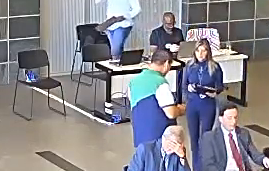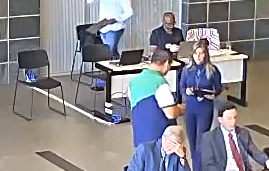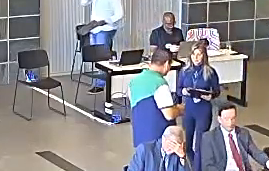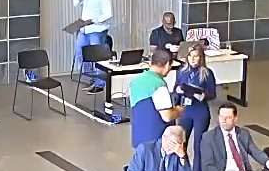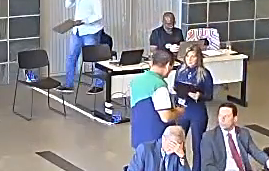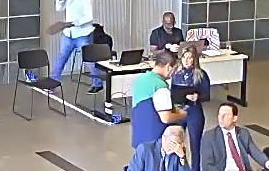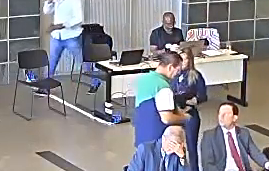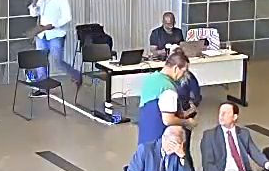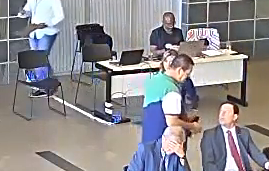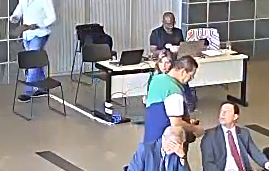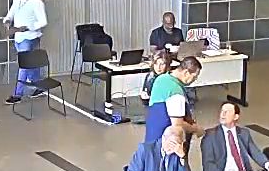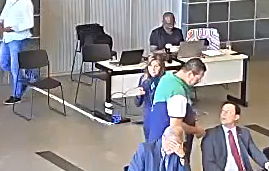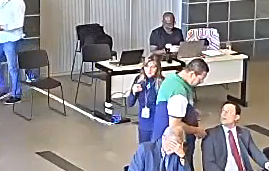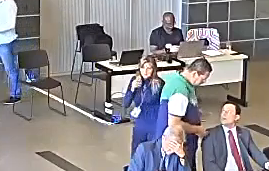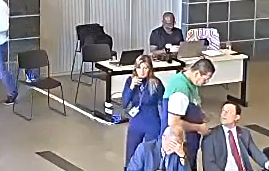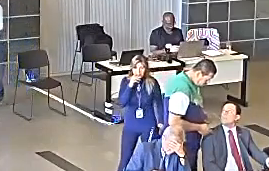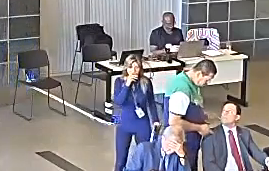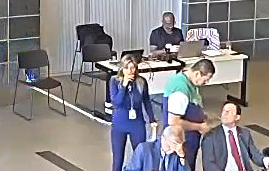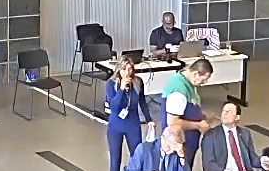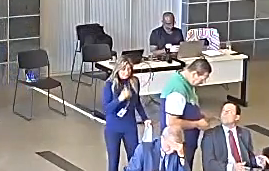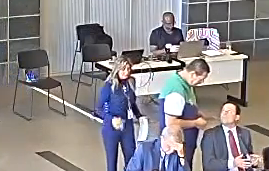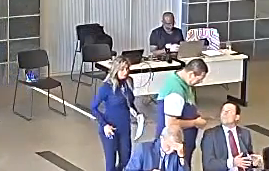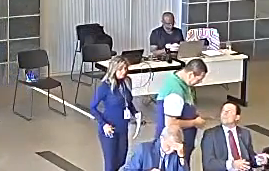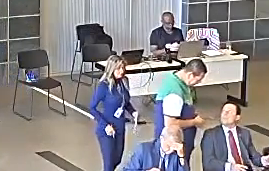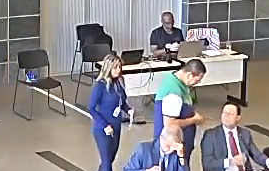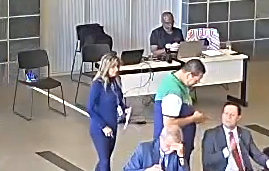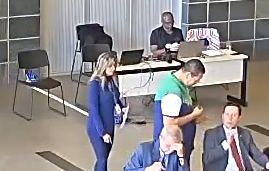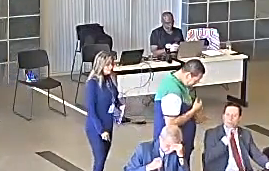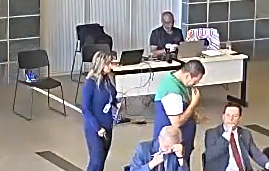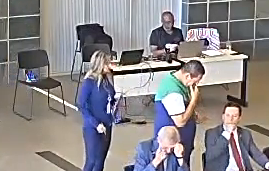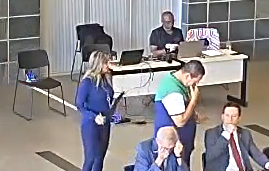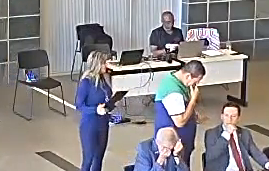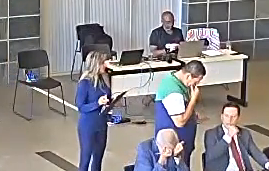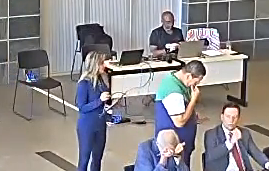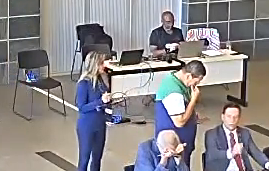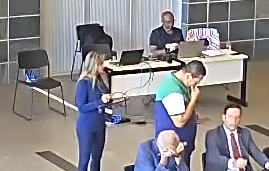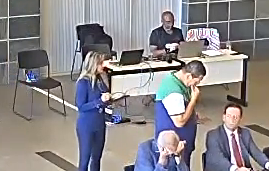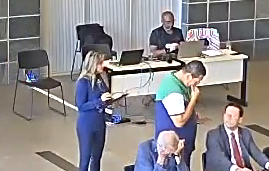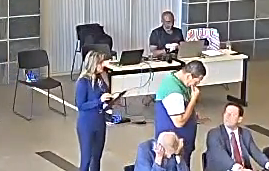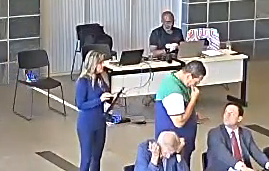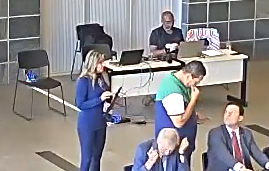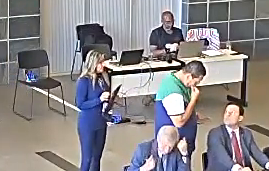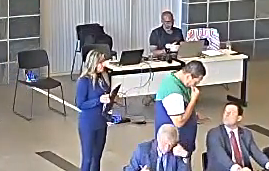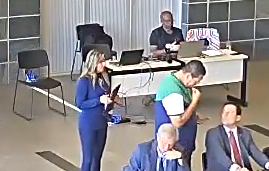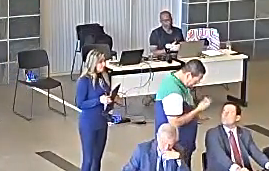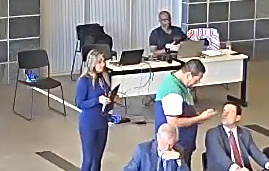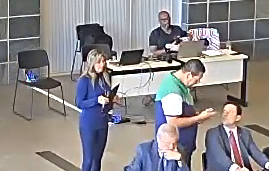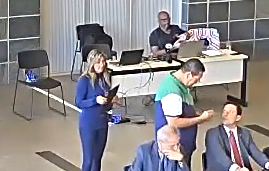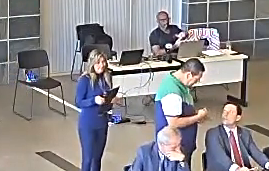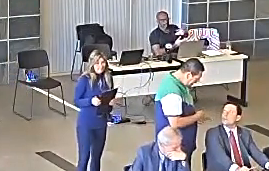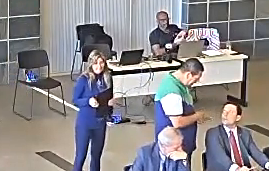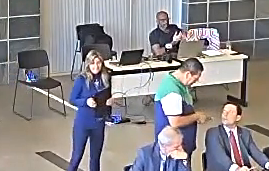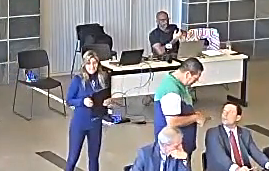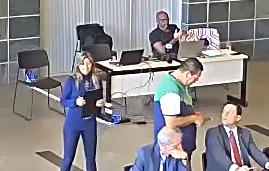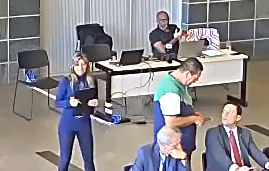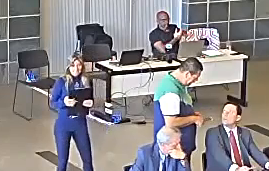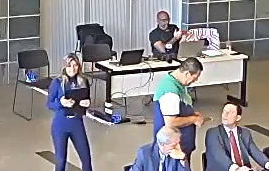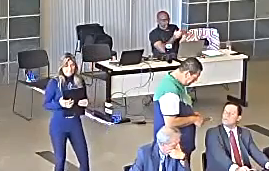foi modificada e o que que traz foi modificada pela portaria 205 de 2017 o que que ela